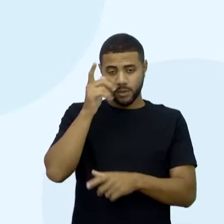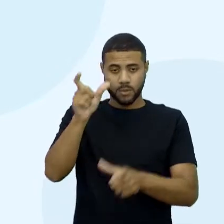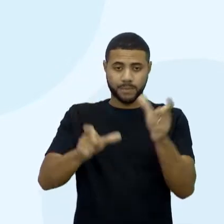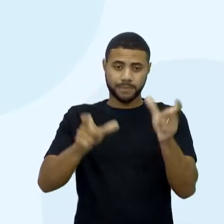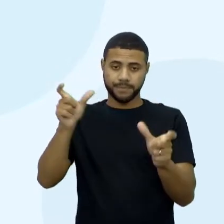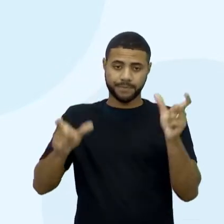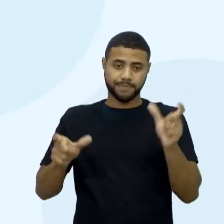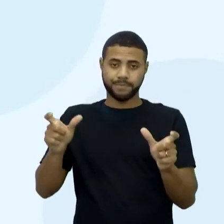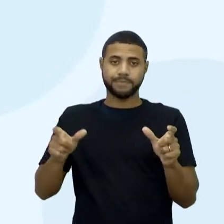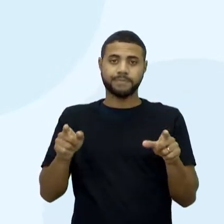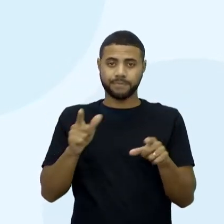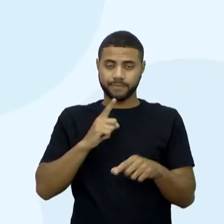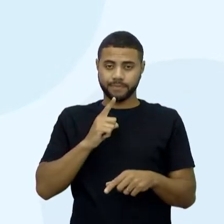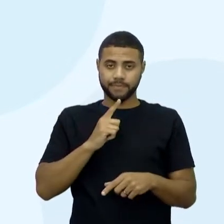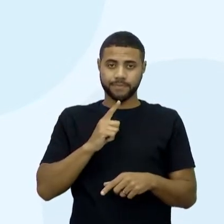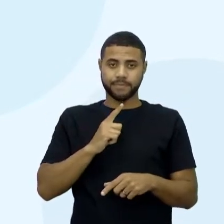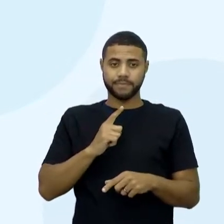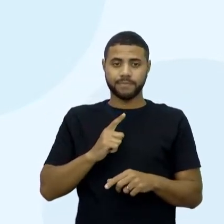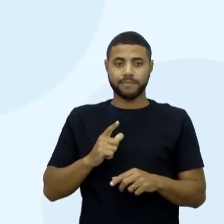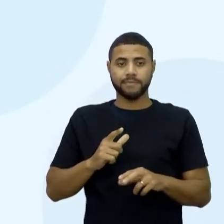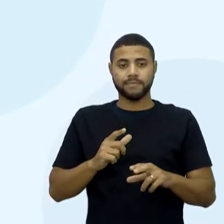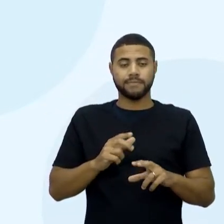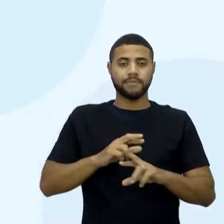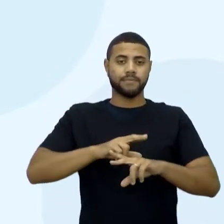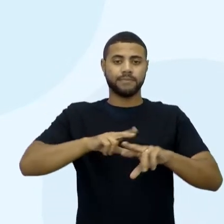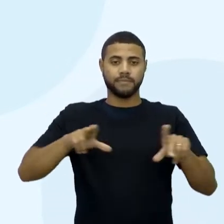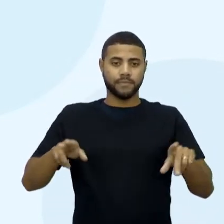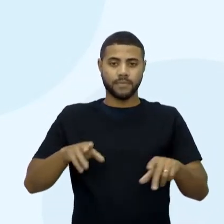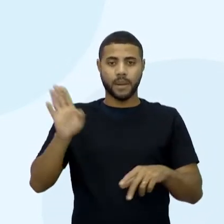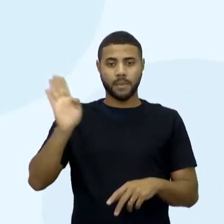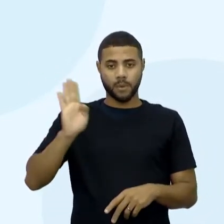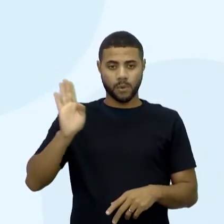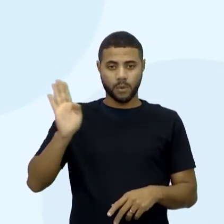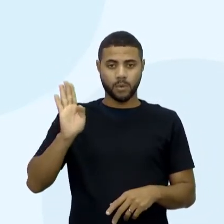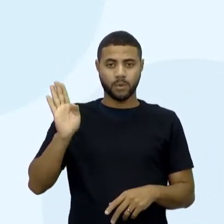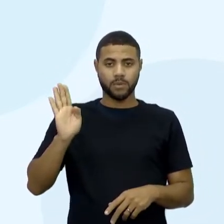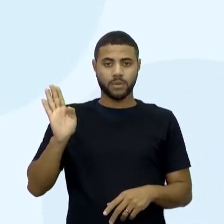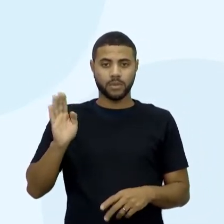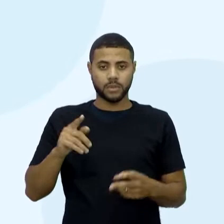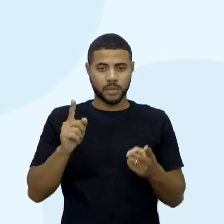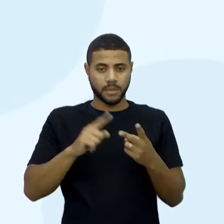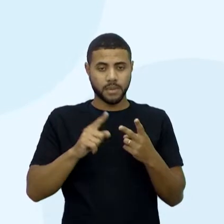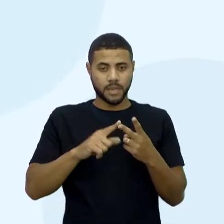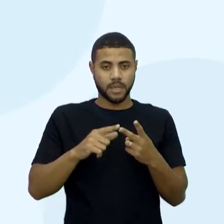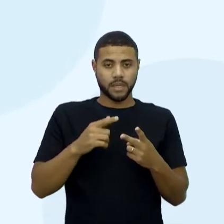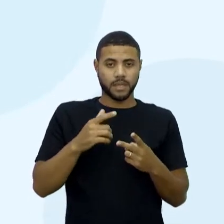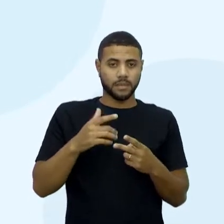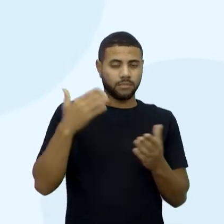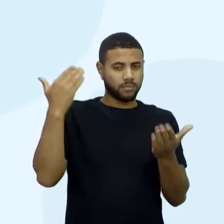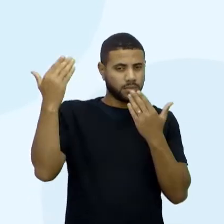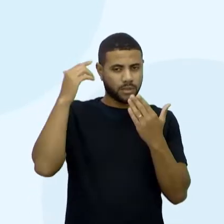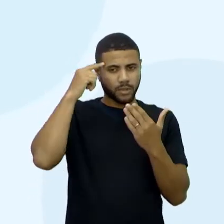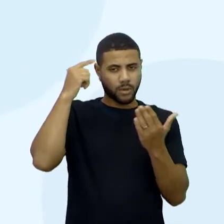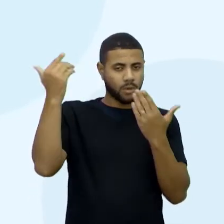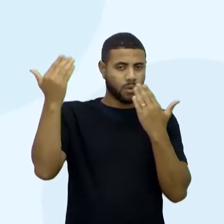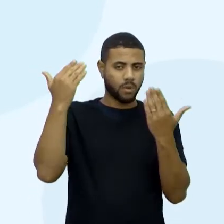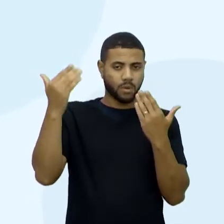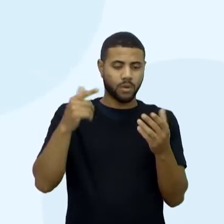indivíduo inclui dimensões biológicas, psicológicas,